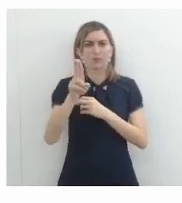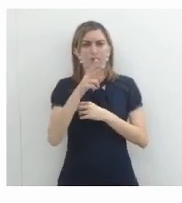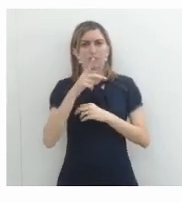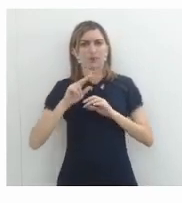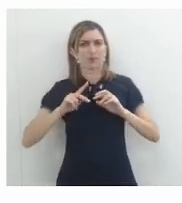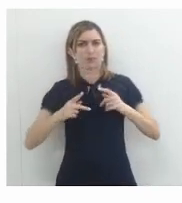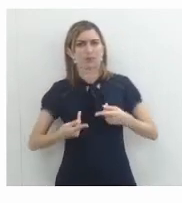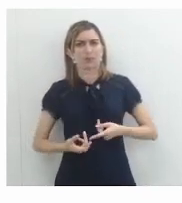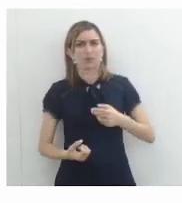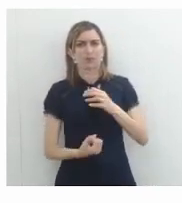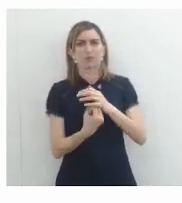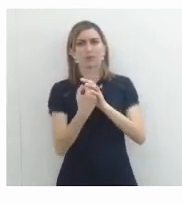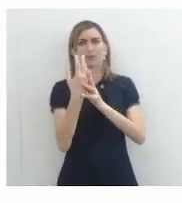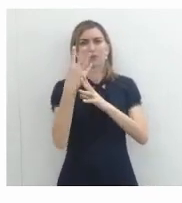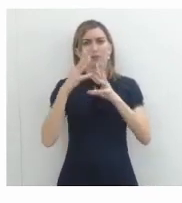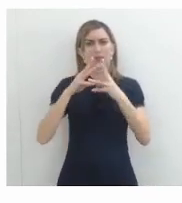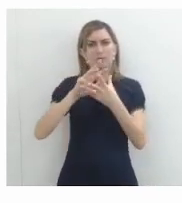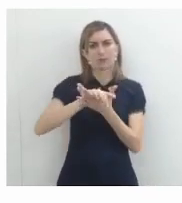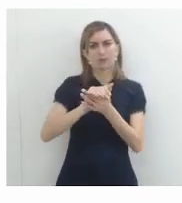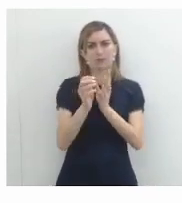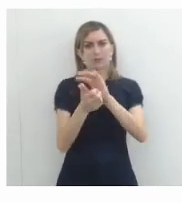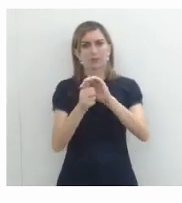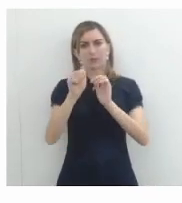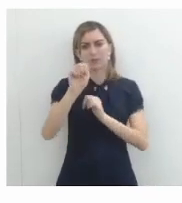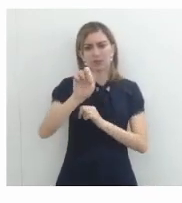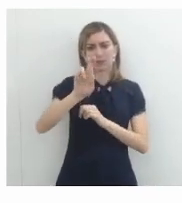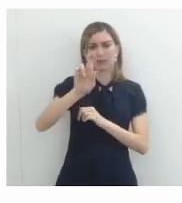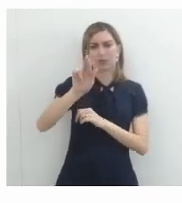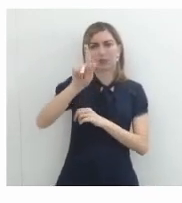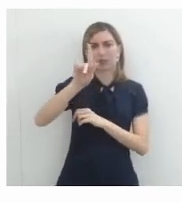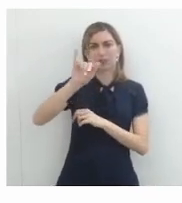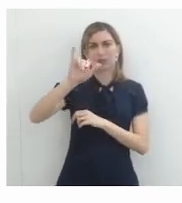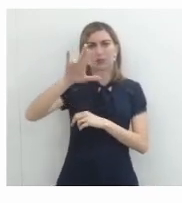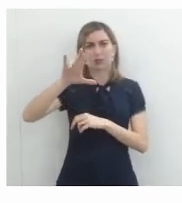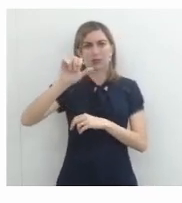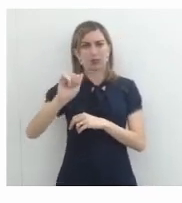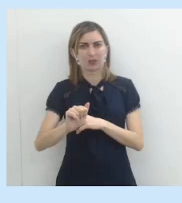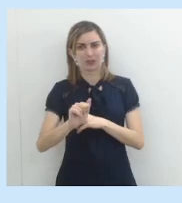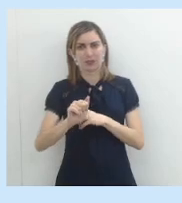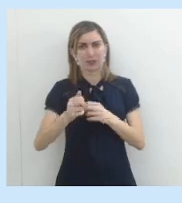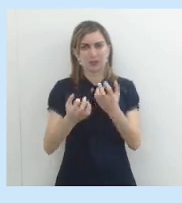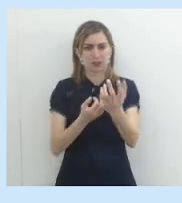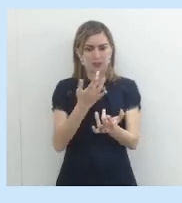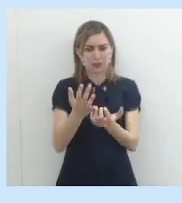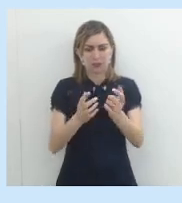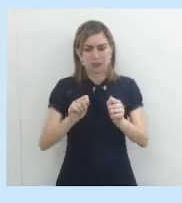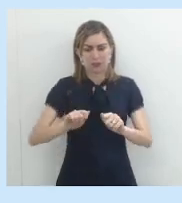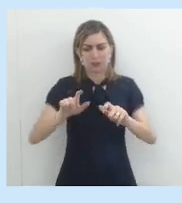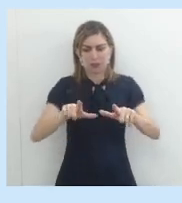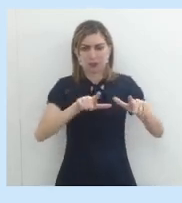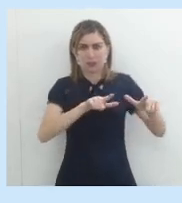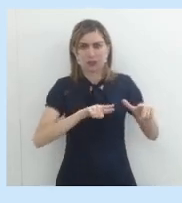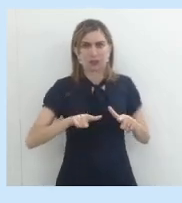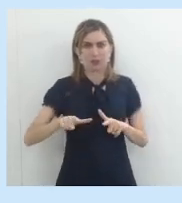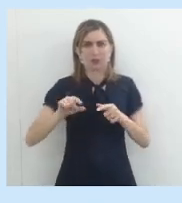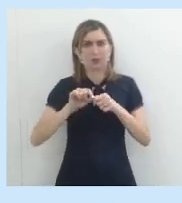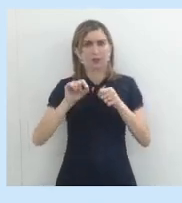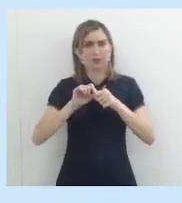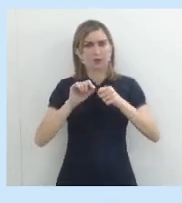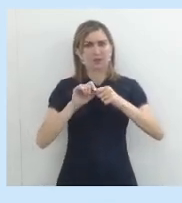surgiu com a modelagem de argila, que se transforma em cerâmica por meio da queima. Então, assim, era mais comum se